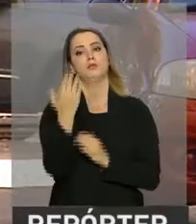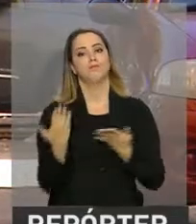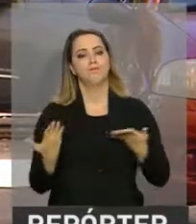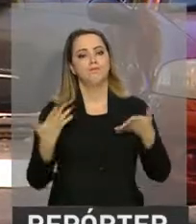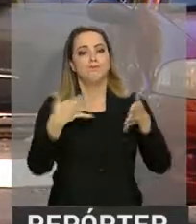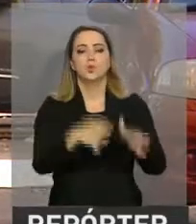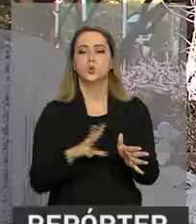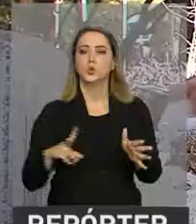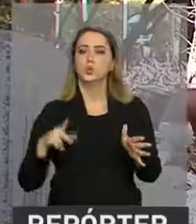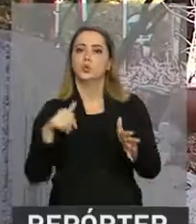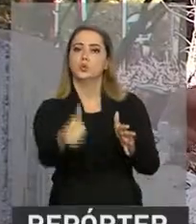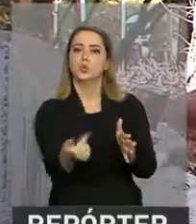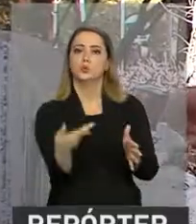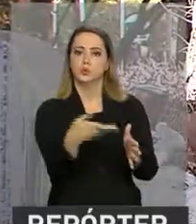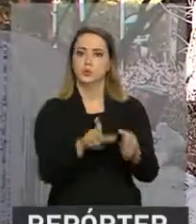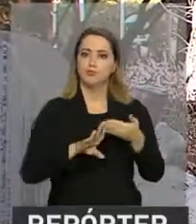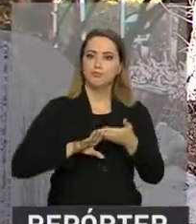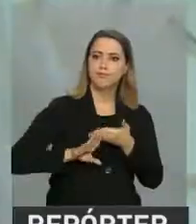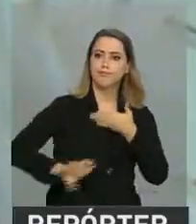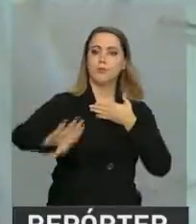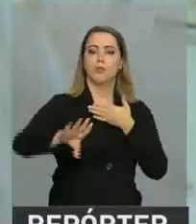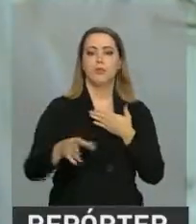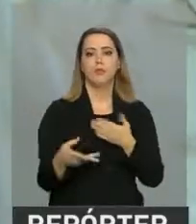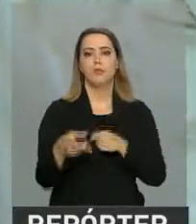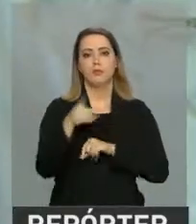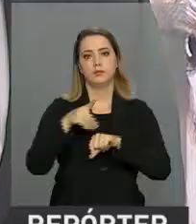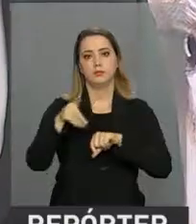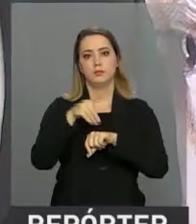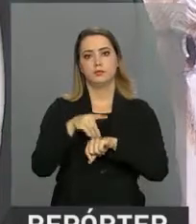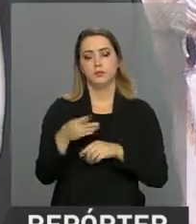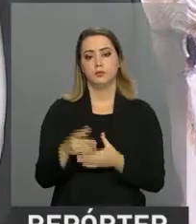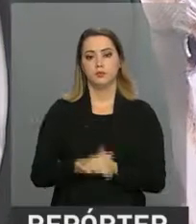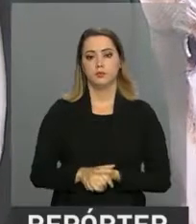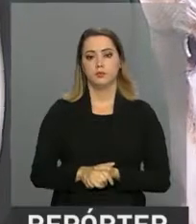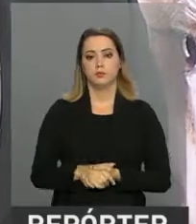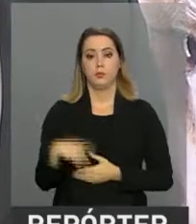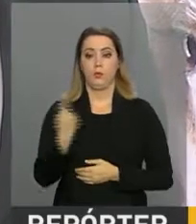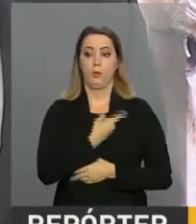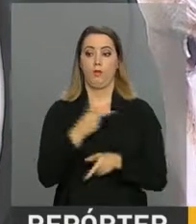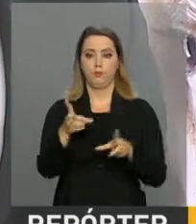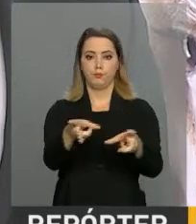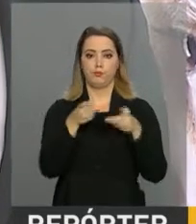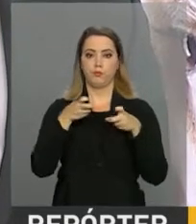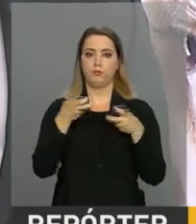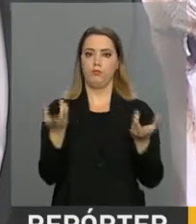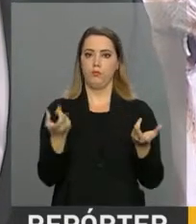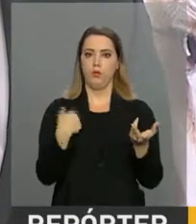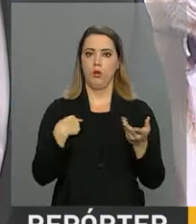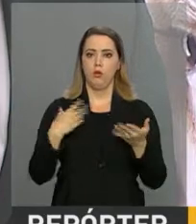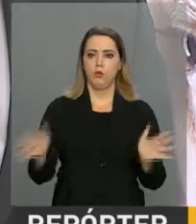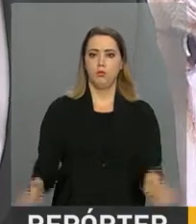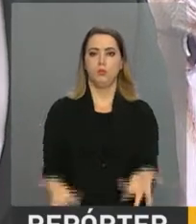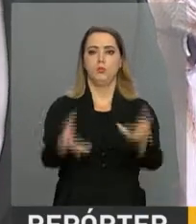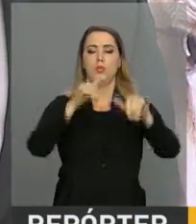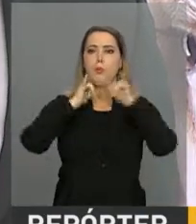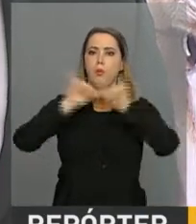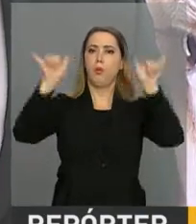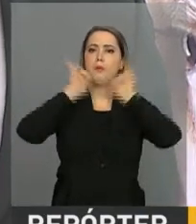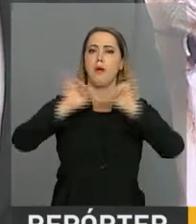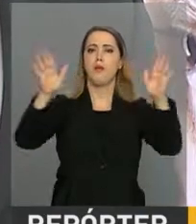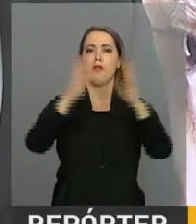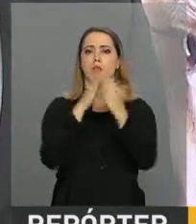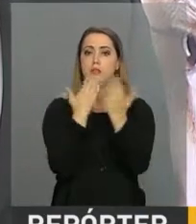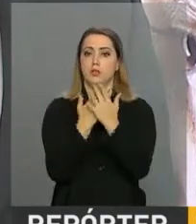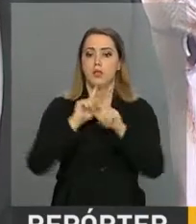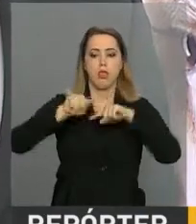engajamento de todos na luta contra o aedes aegypti vamos identificar focos vamos mobilizar as escolas para que ao final de cada